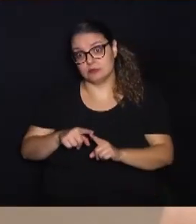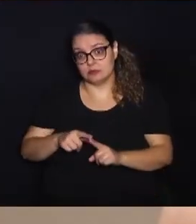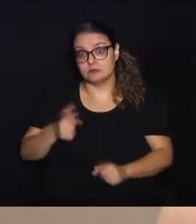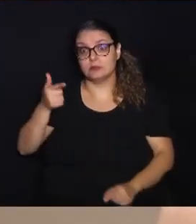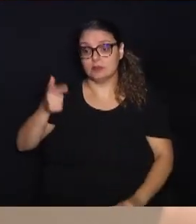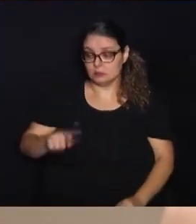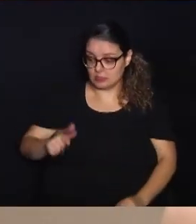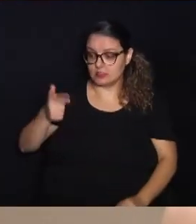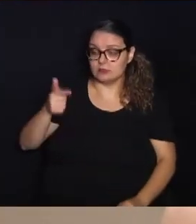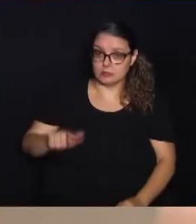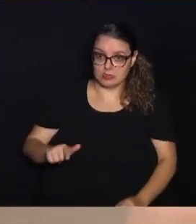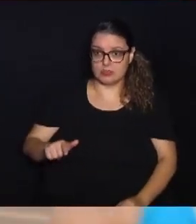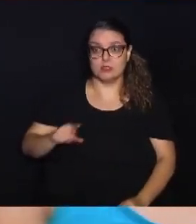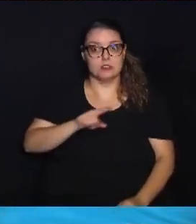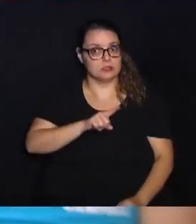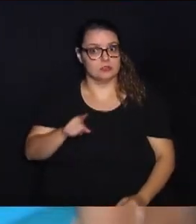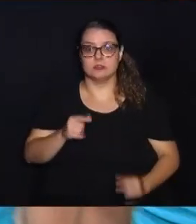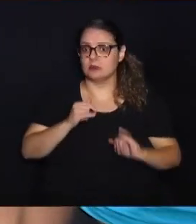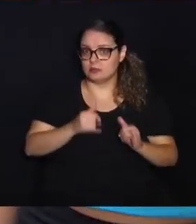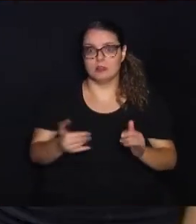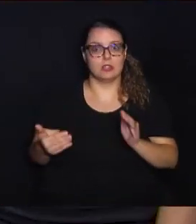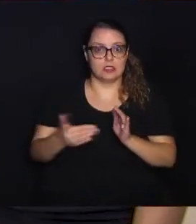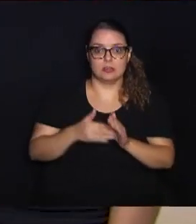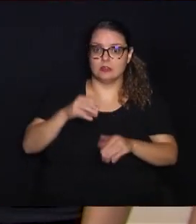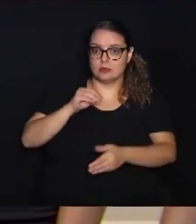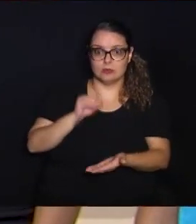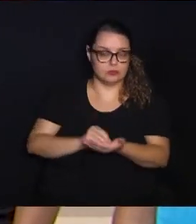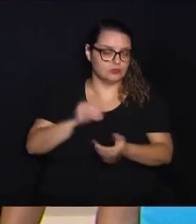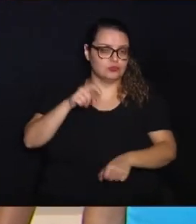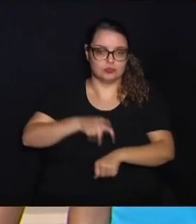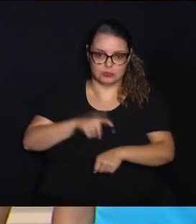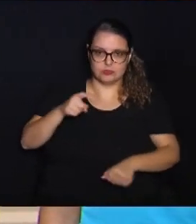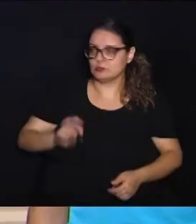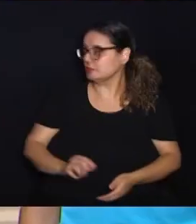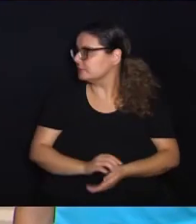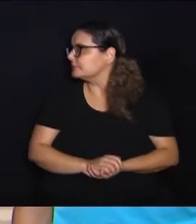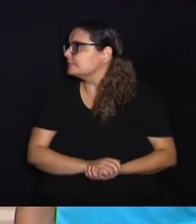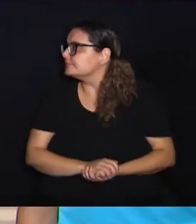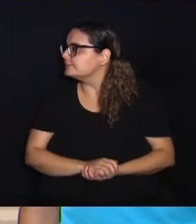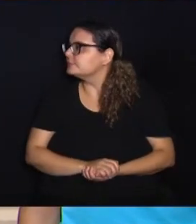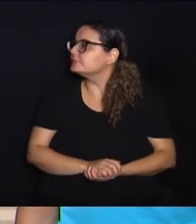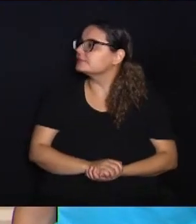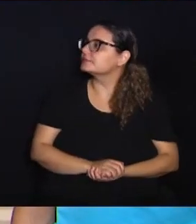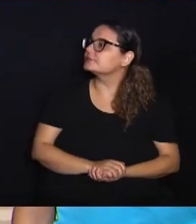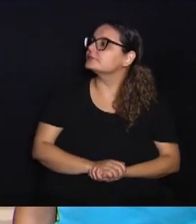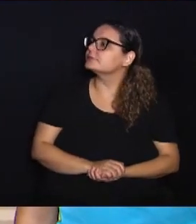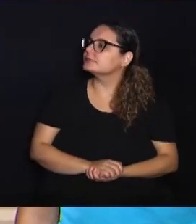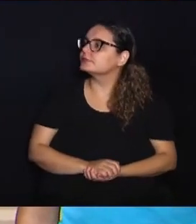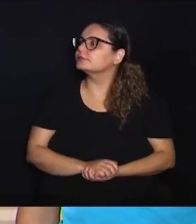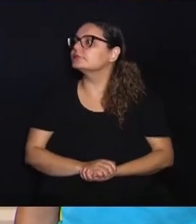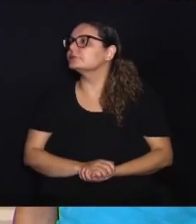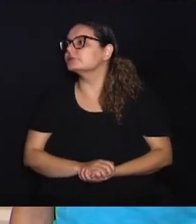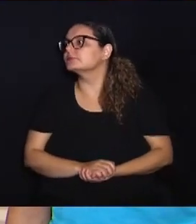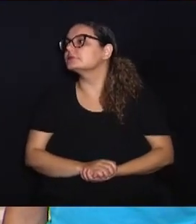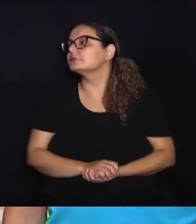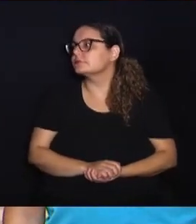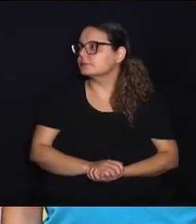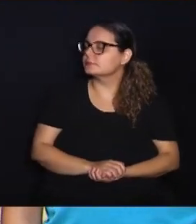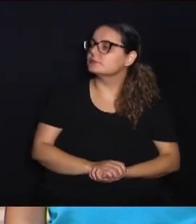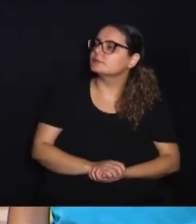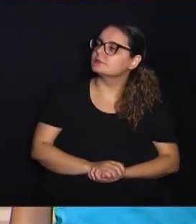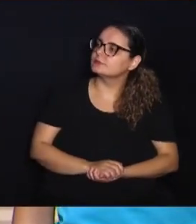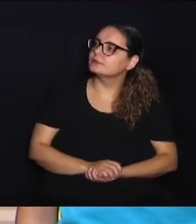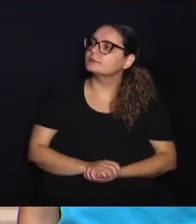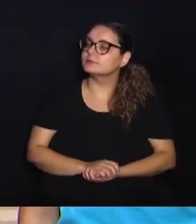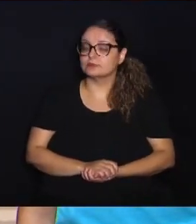Galera, tô aqui com esse trio de meninas aqui. Esse trio foi vice-campeão no Torneio Nacional de Ginástica Rítmica na categoria